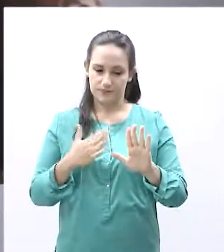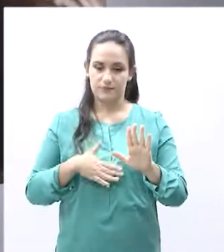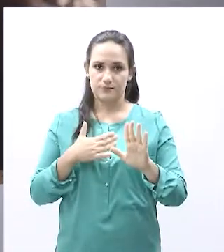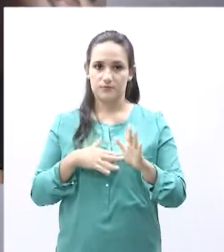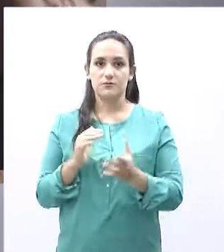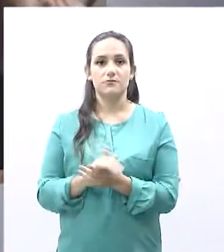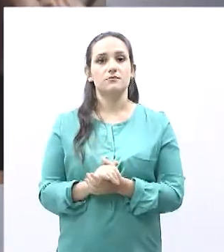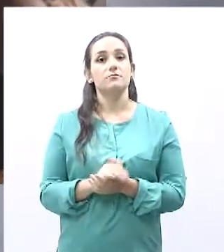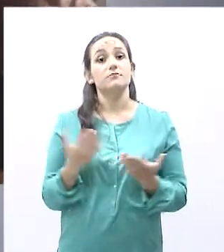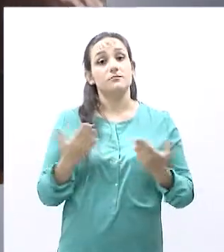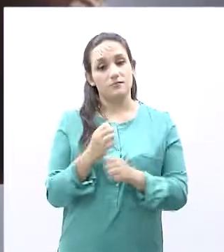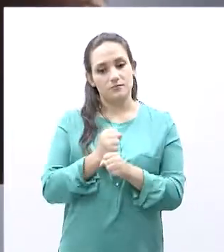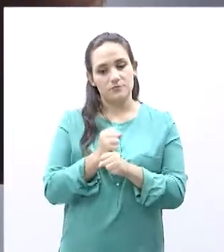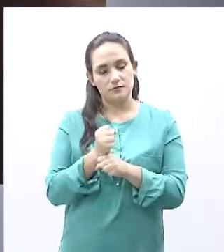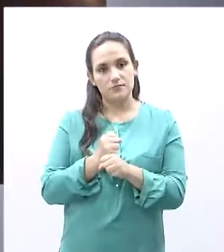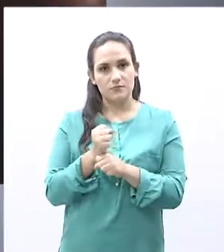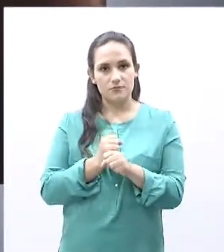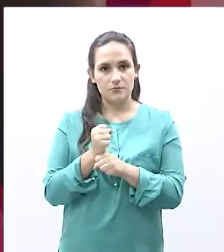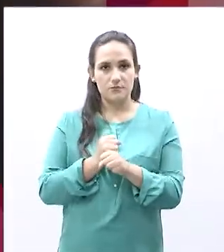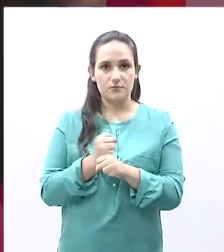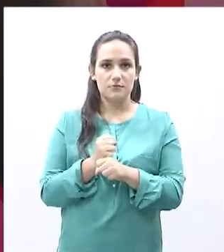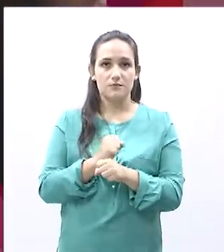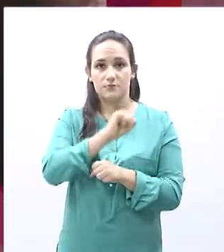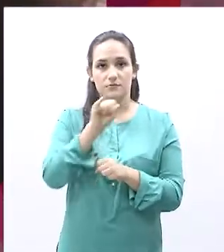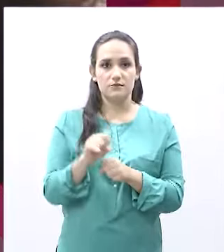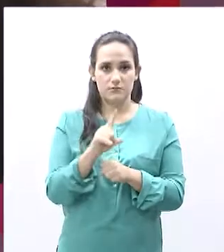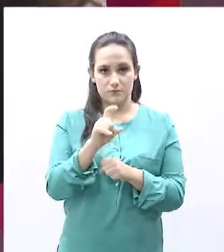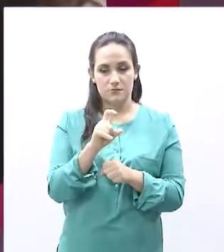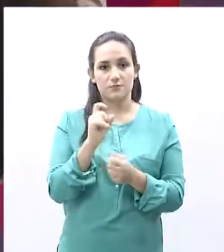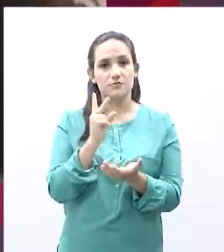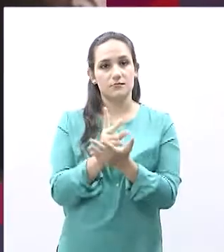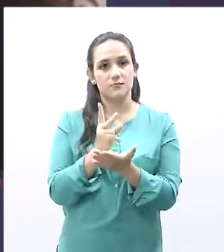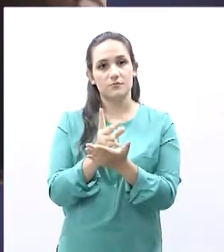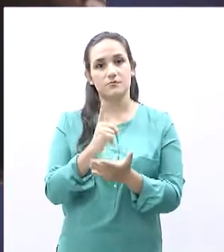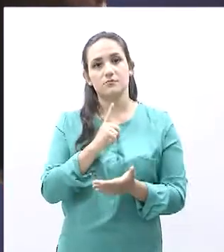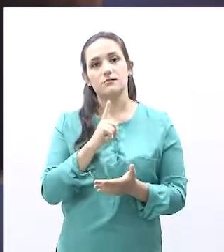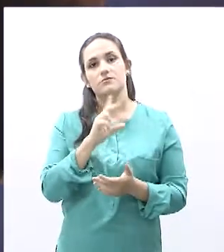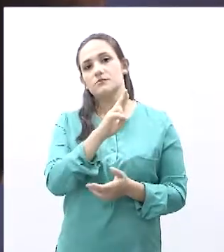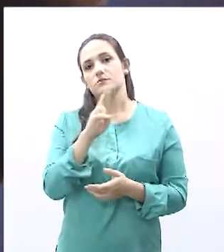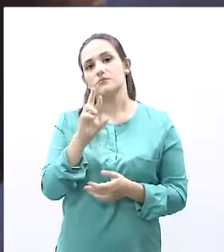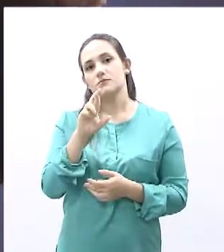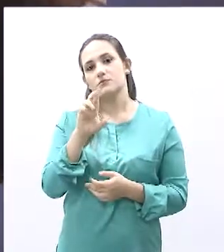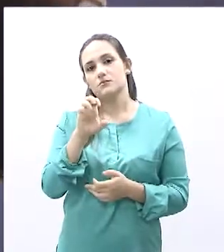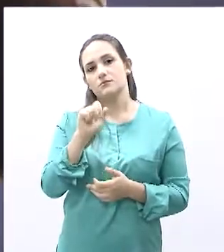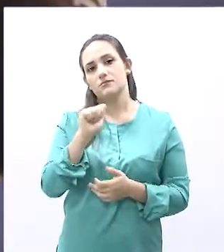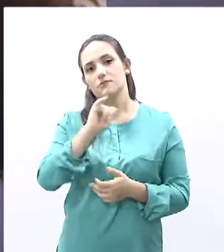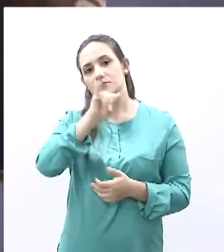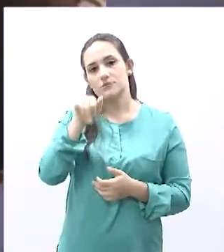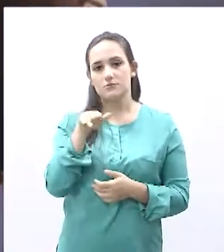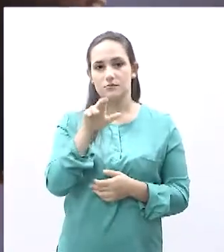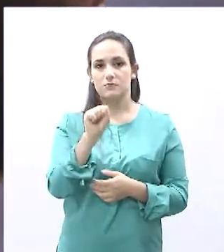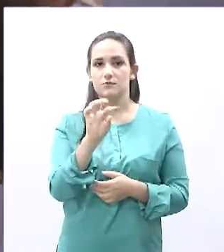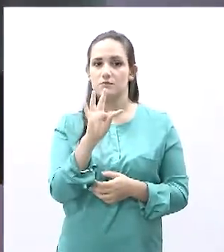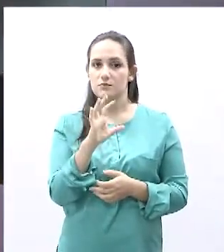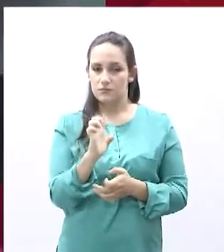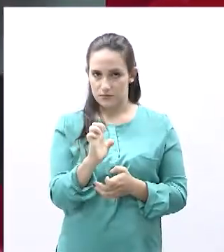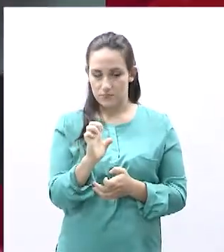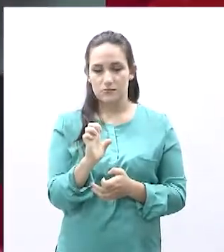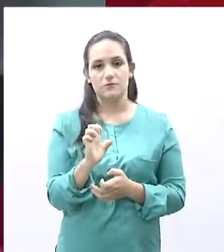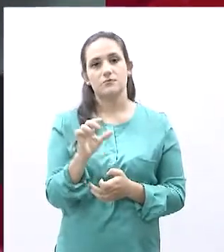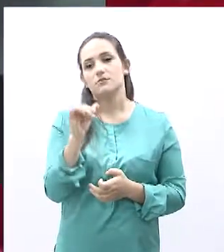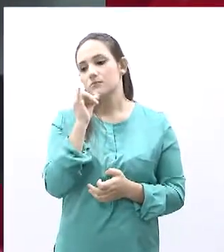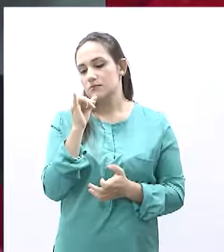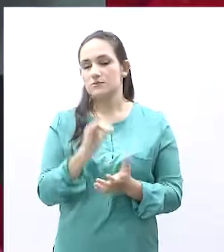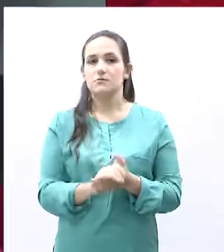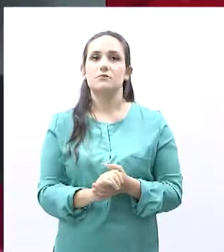lá. Esse ano, houve, como todo ano, em janeiro, há um reajuste dos valores dos benefícios. Então,